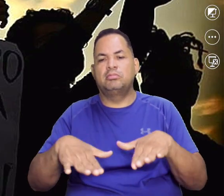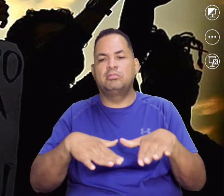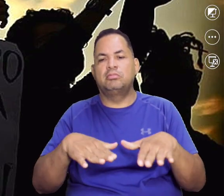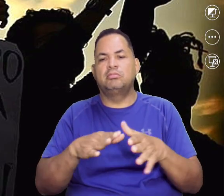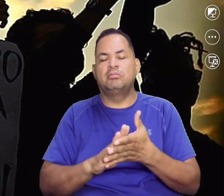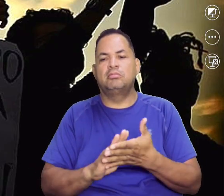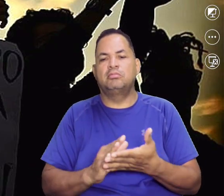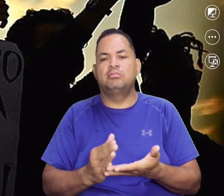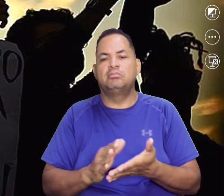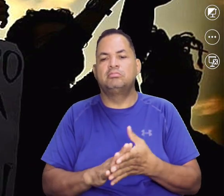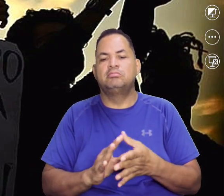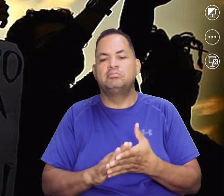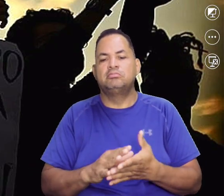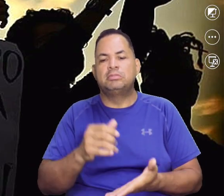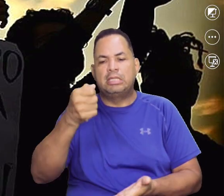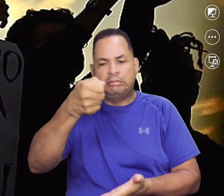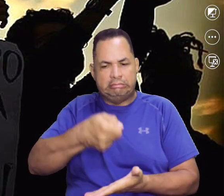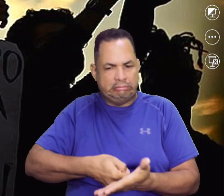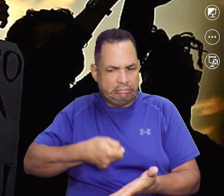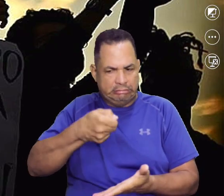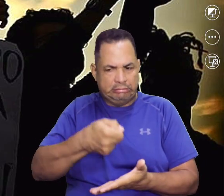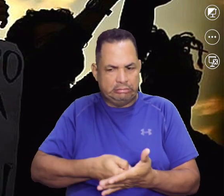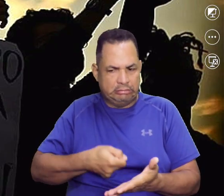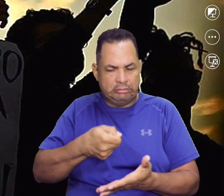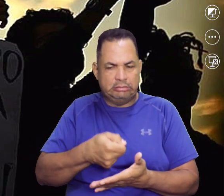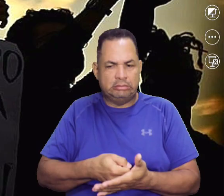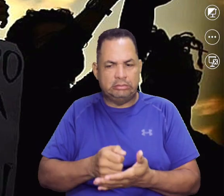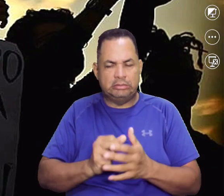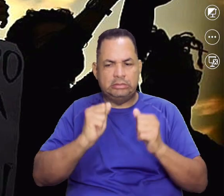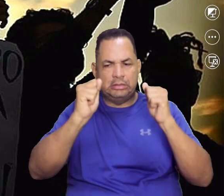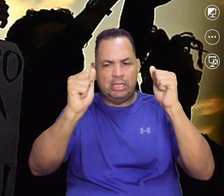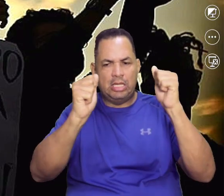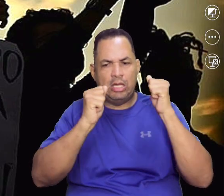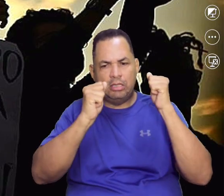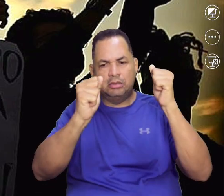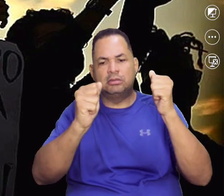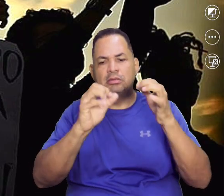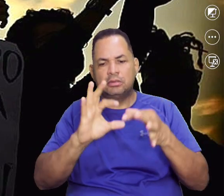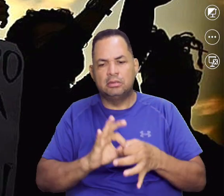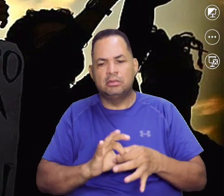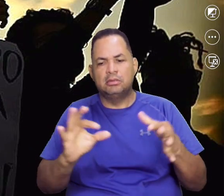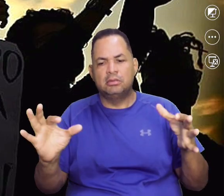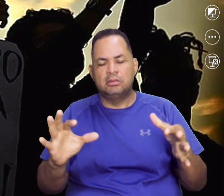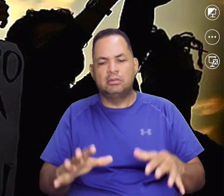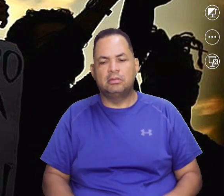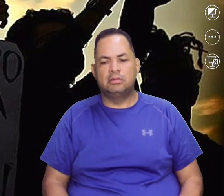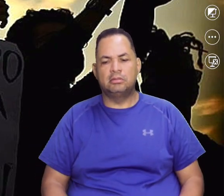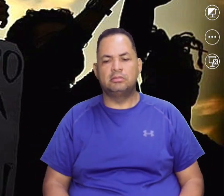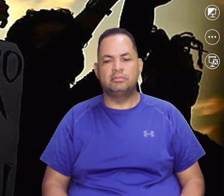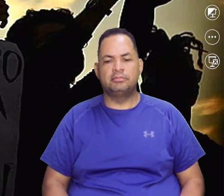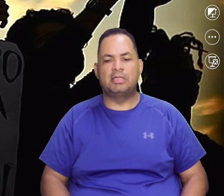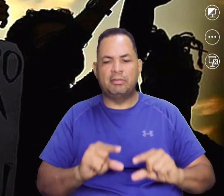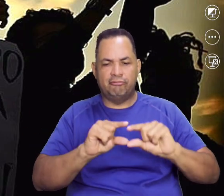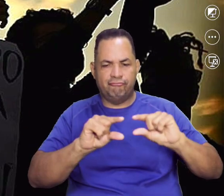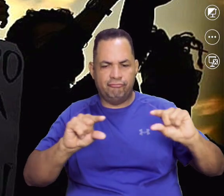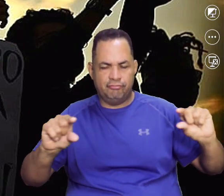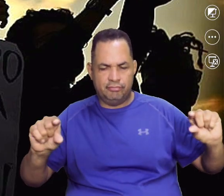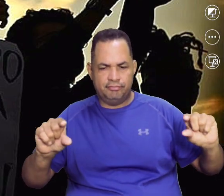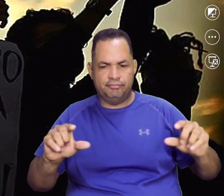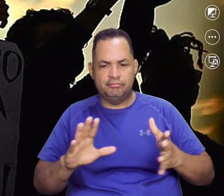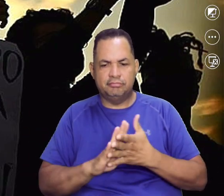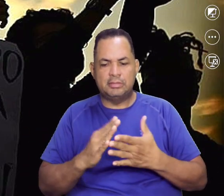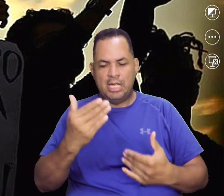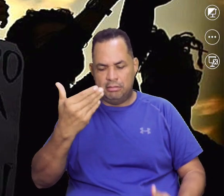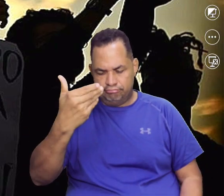lutas de independência. E aí você tem aqui uma frase muito impactante que fala que